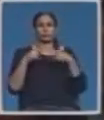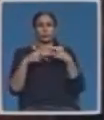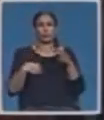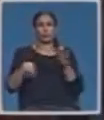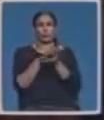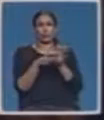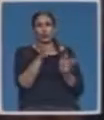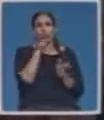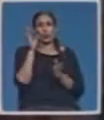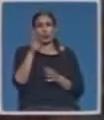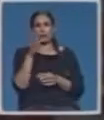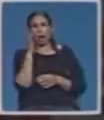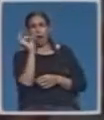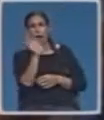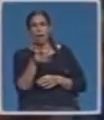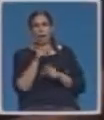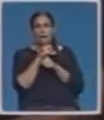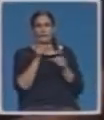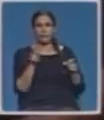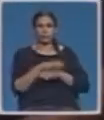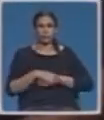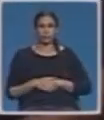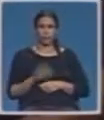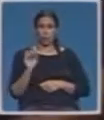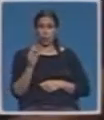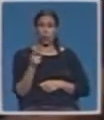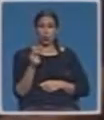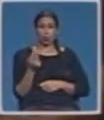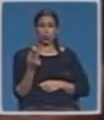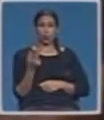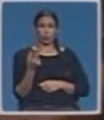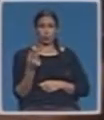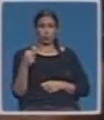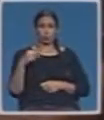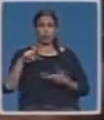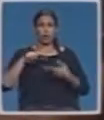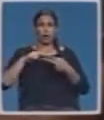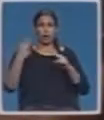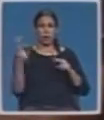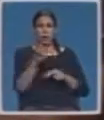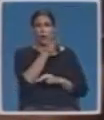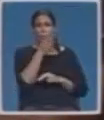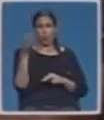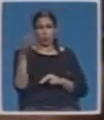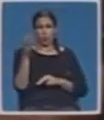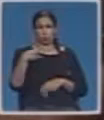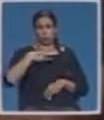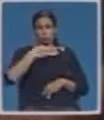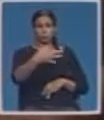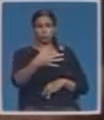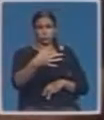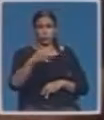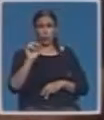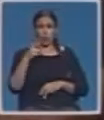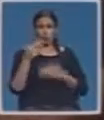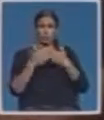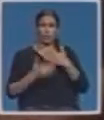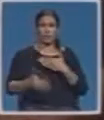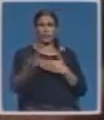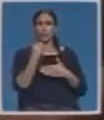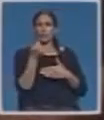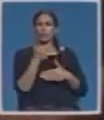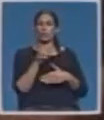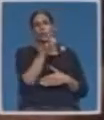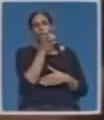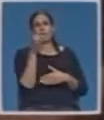deixo um recado. Que a partir de outubro, quando eu for Presidente da Câmara Municipal da Horta, ninguém venha ao Faial fazer o que